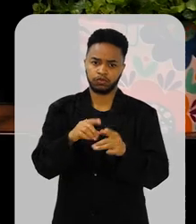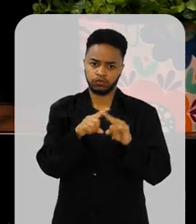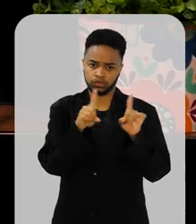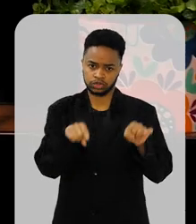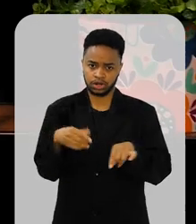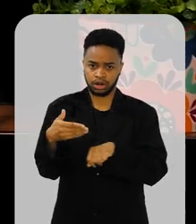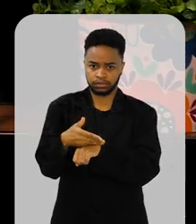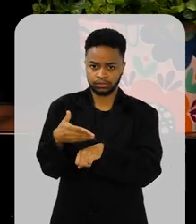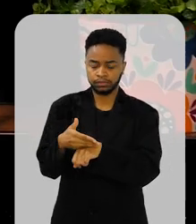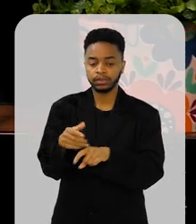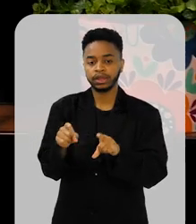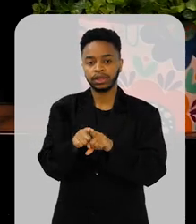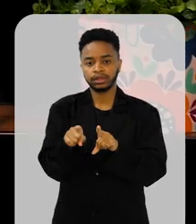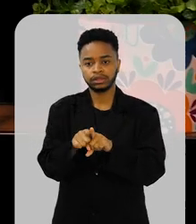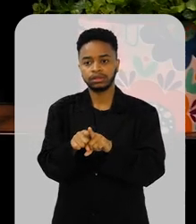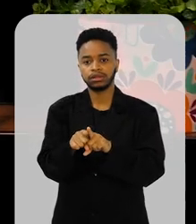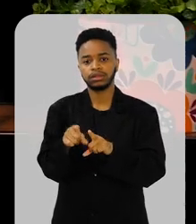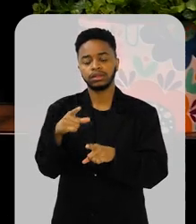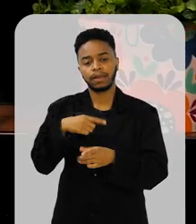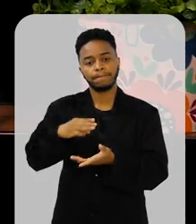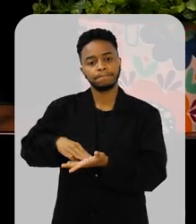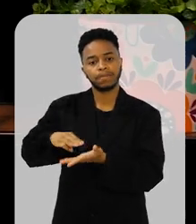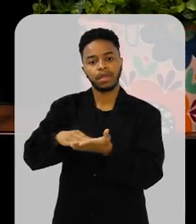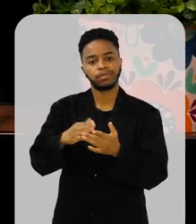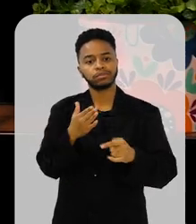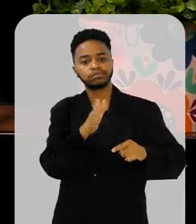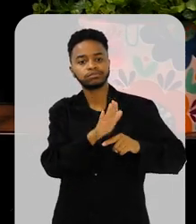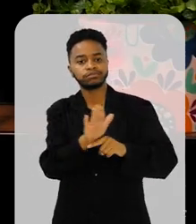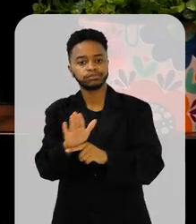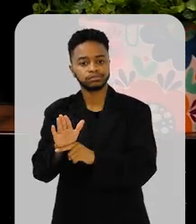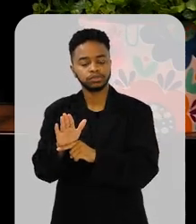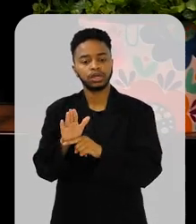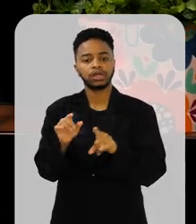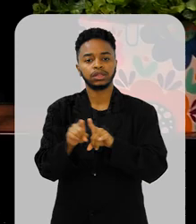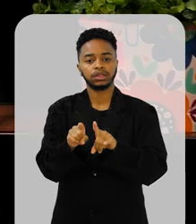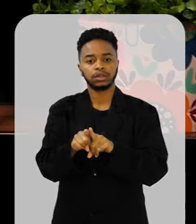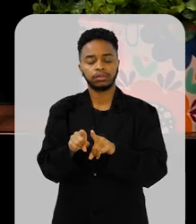tem inclusive membros colaboradores,